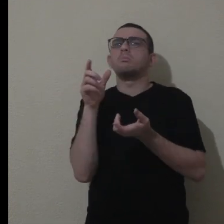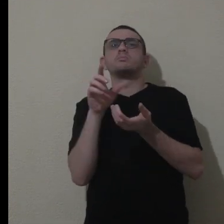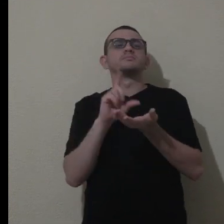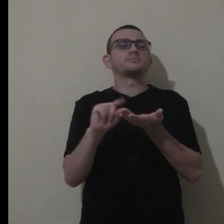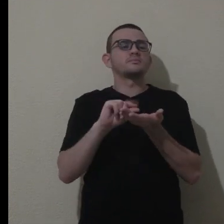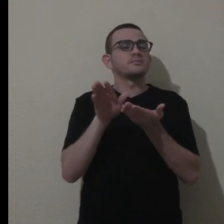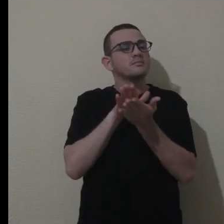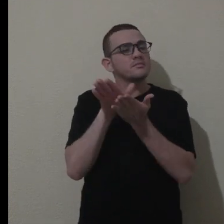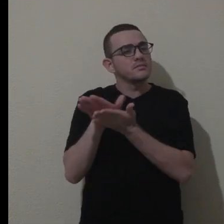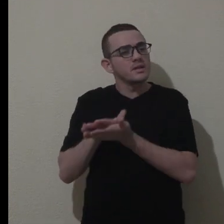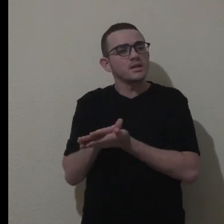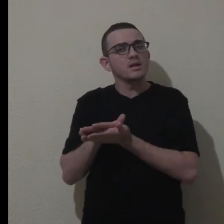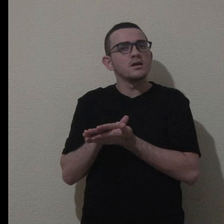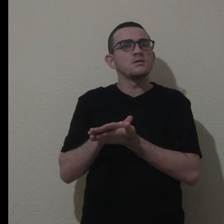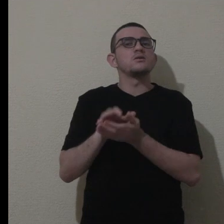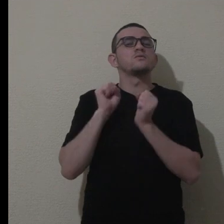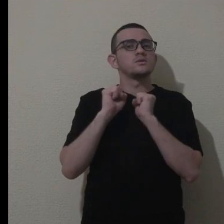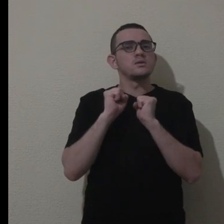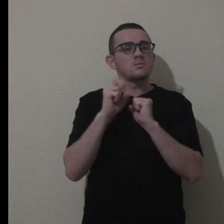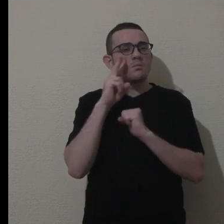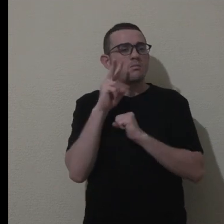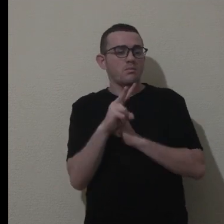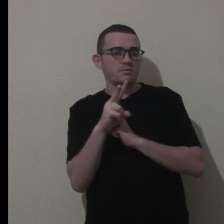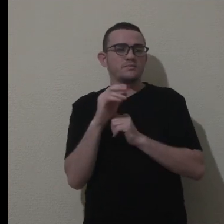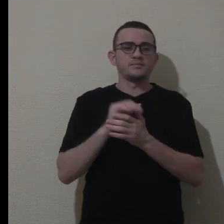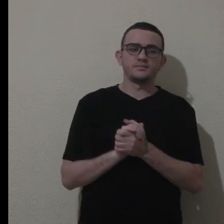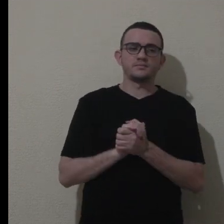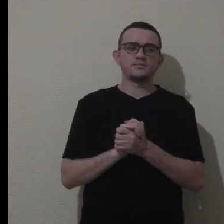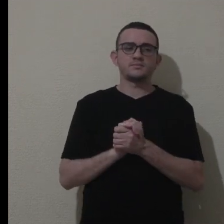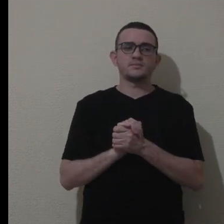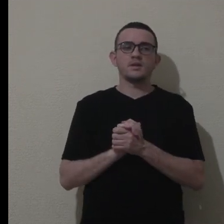Review Neuroscience, tal, então que vocês podem ver aí.